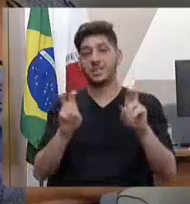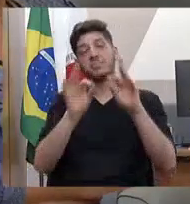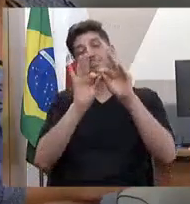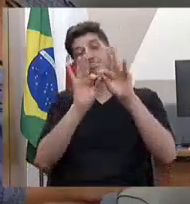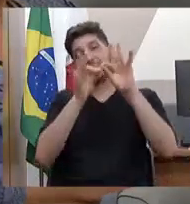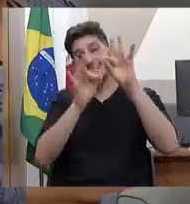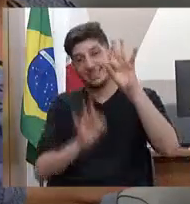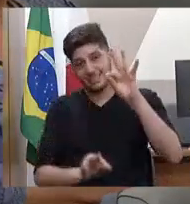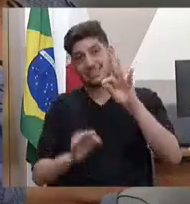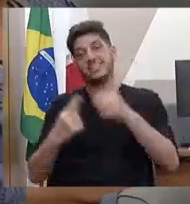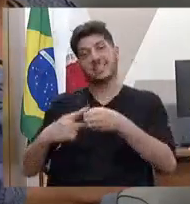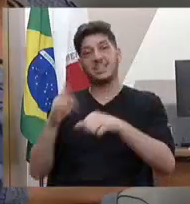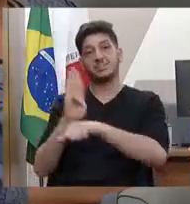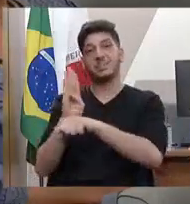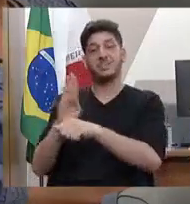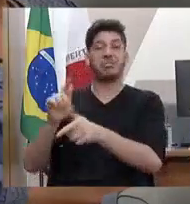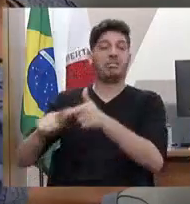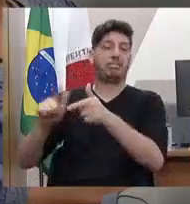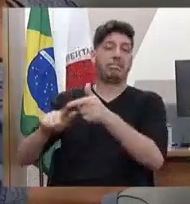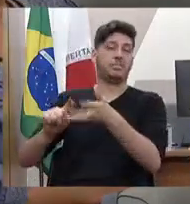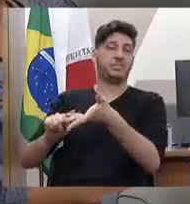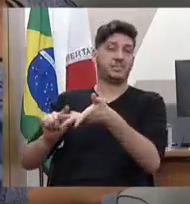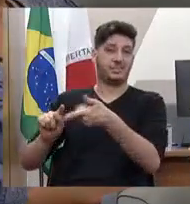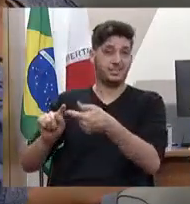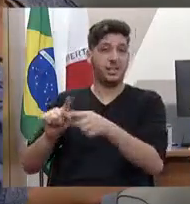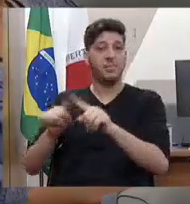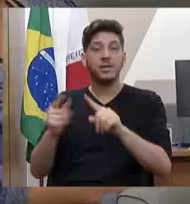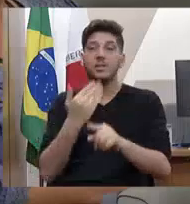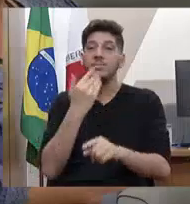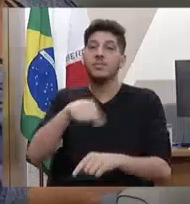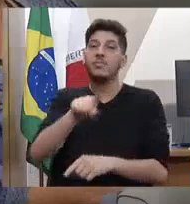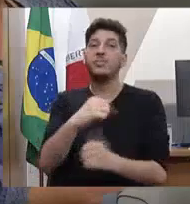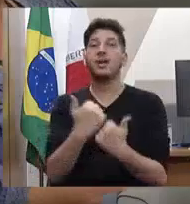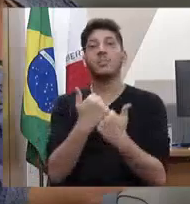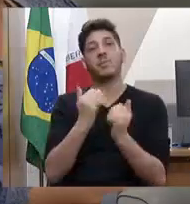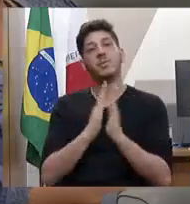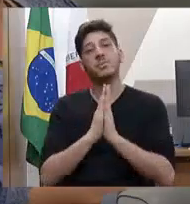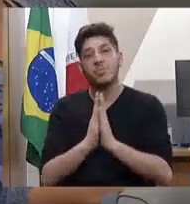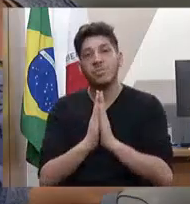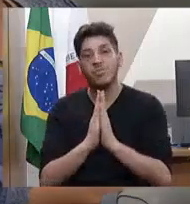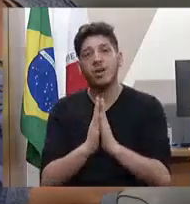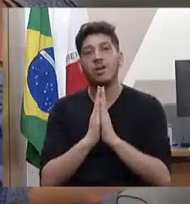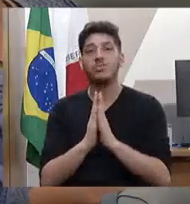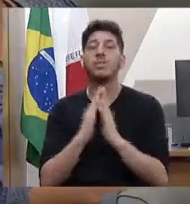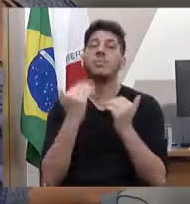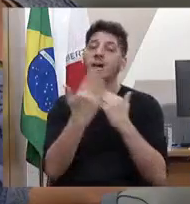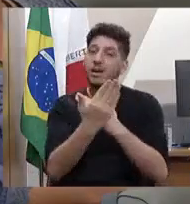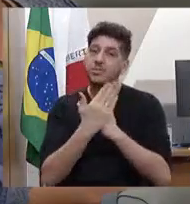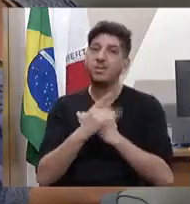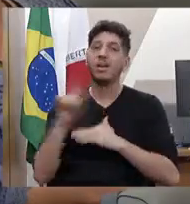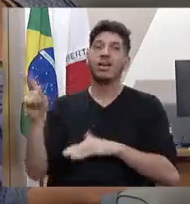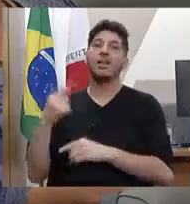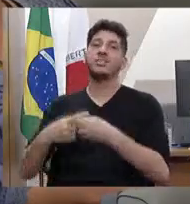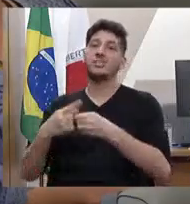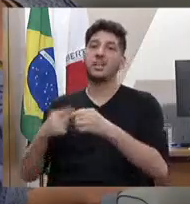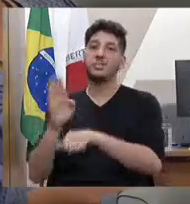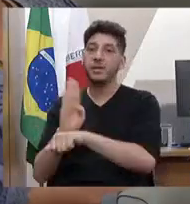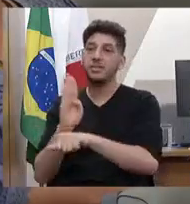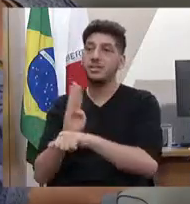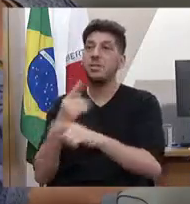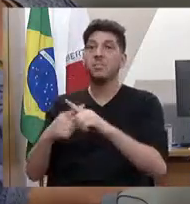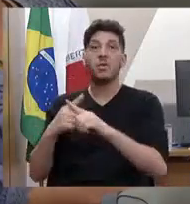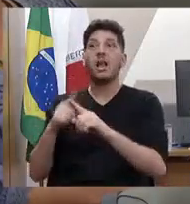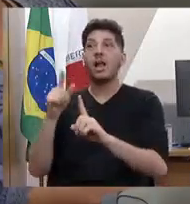quando se fala em Betim mas gostaria que de pedir um apoio de vocês para nos ajudar lá no Município de Betim porque não temos